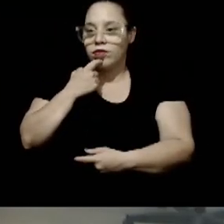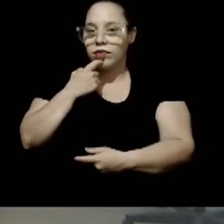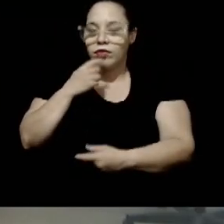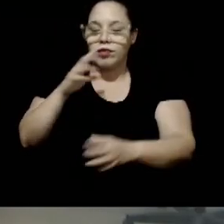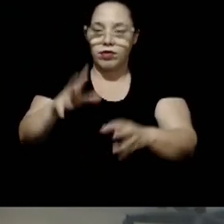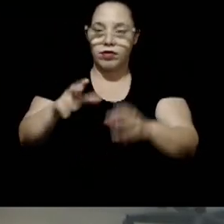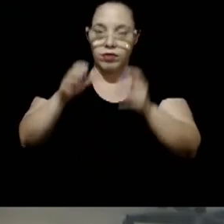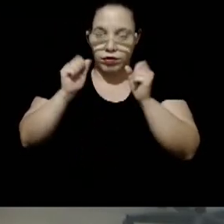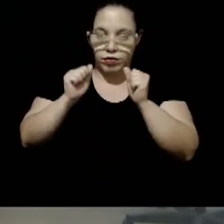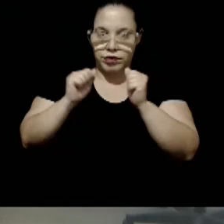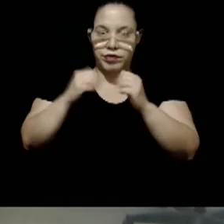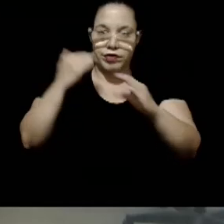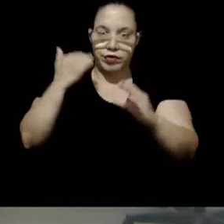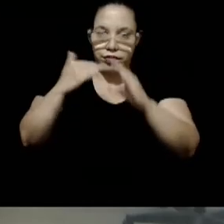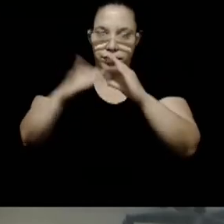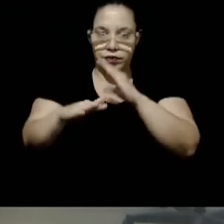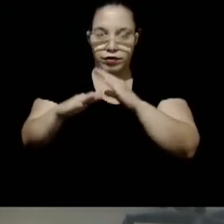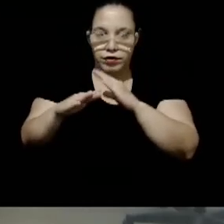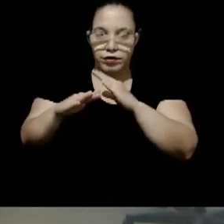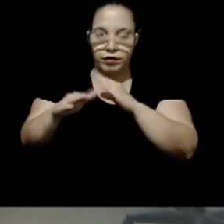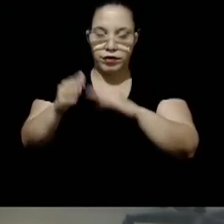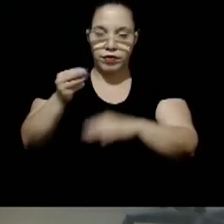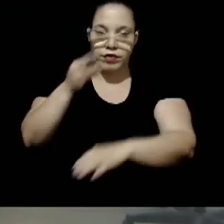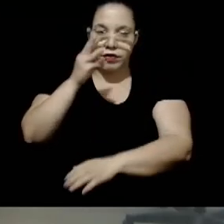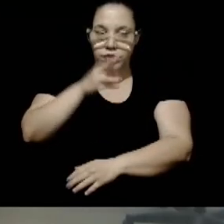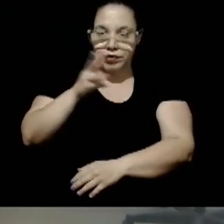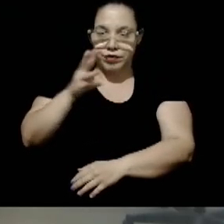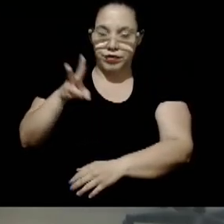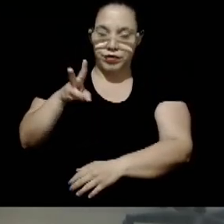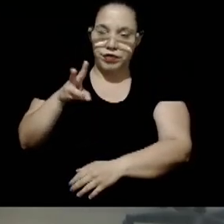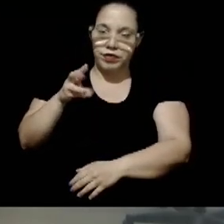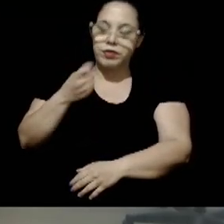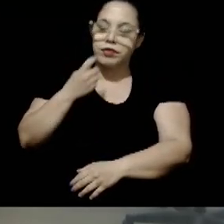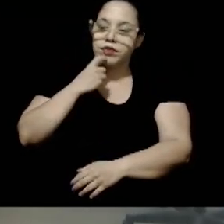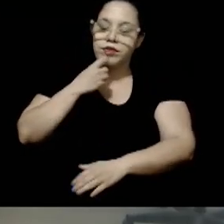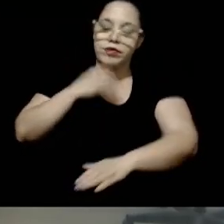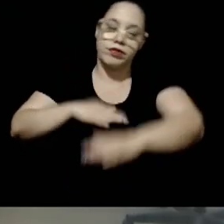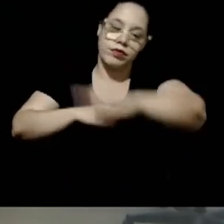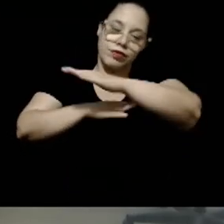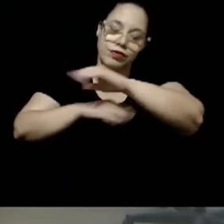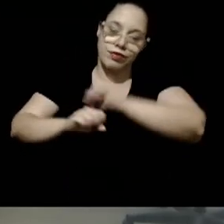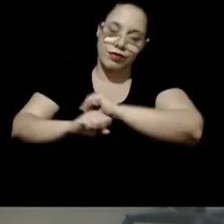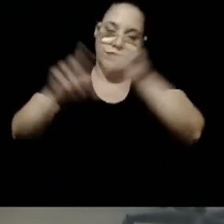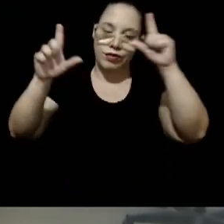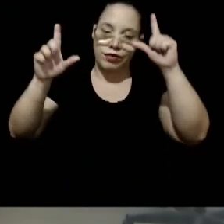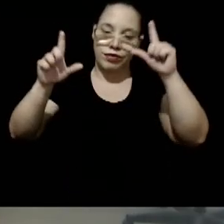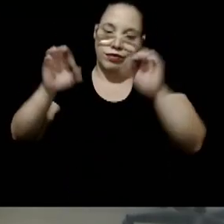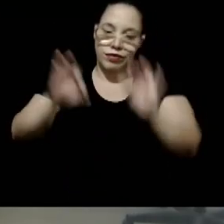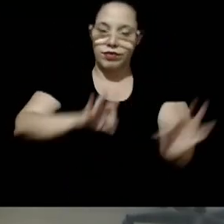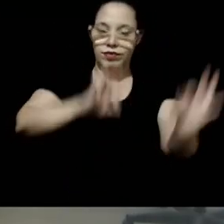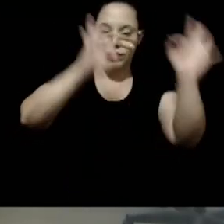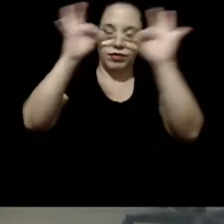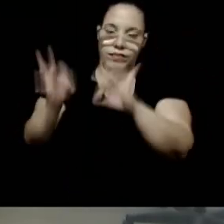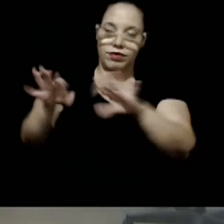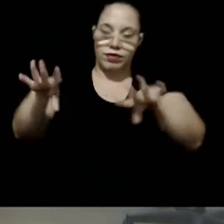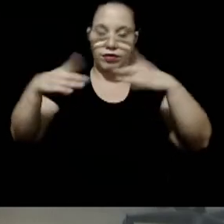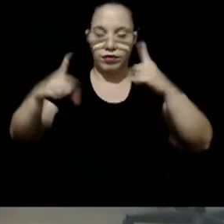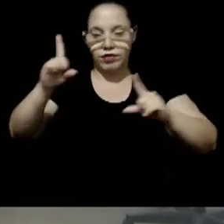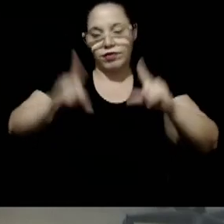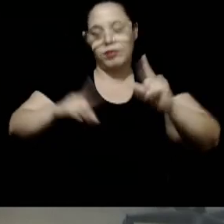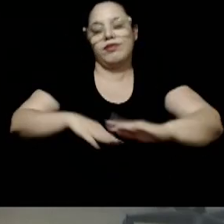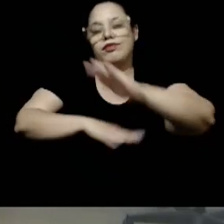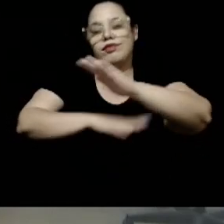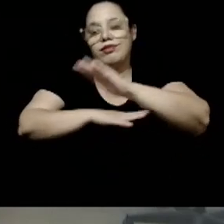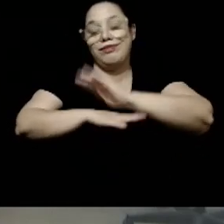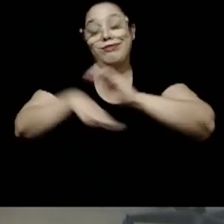acessar o site da Câmara Municipal de Campinas e claro assistir a TV Câmara que assim você fica por dentro de